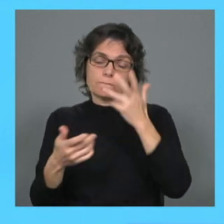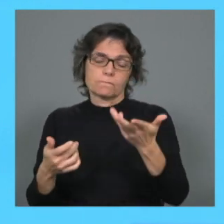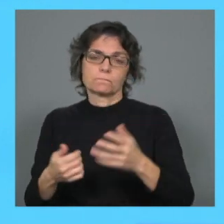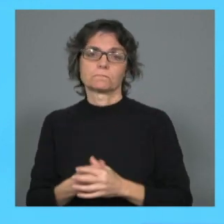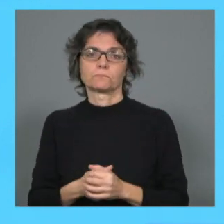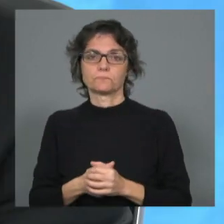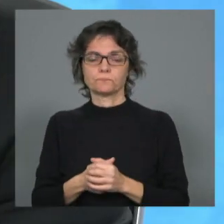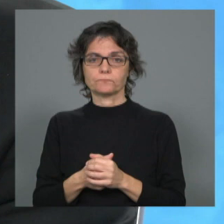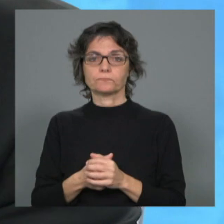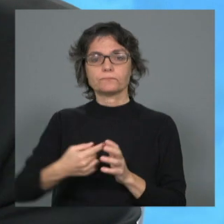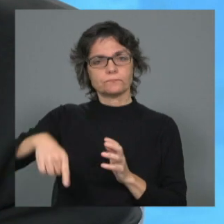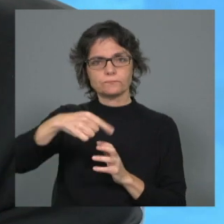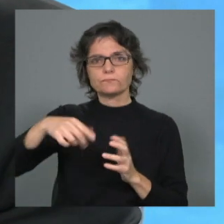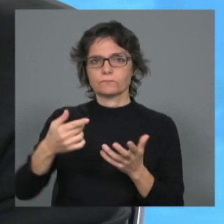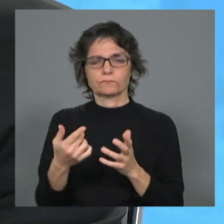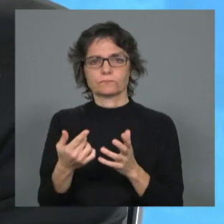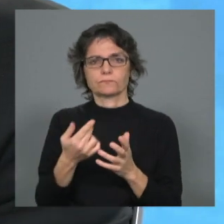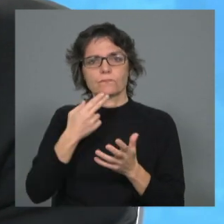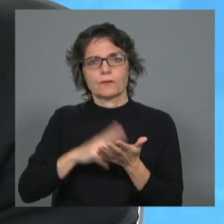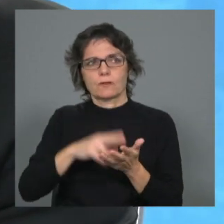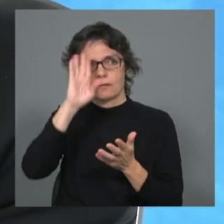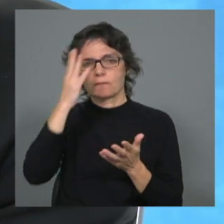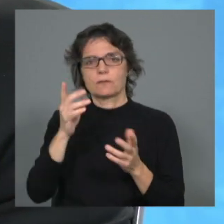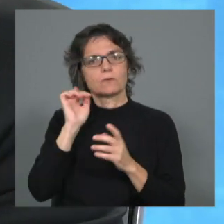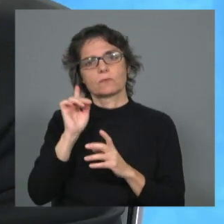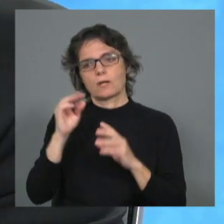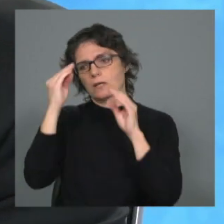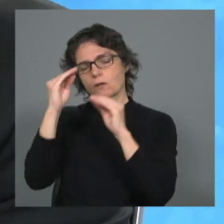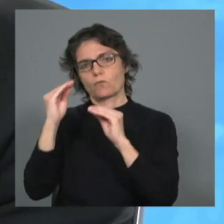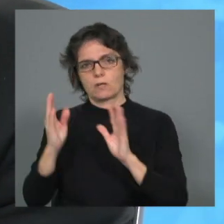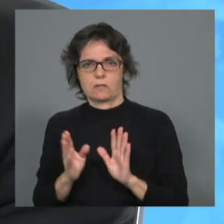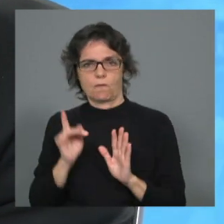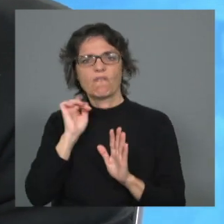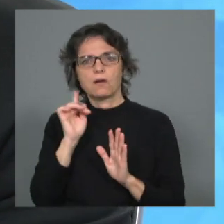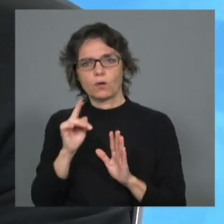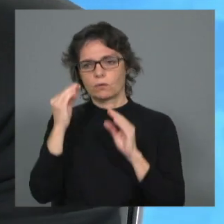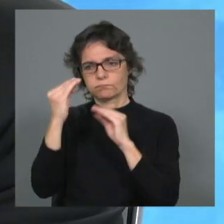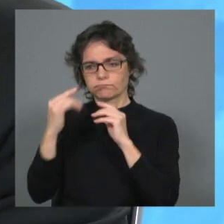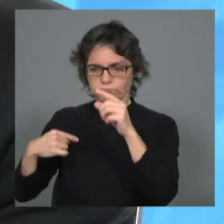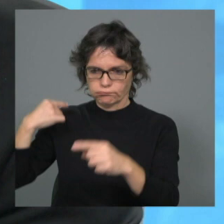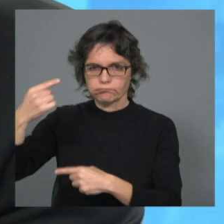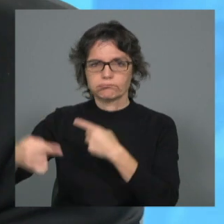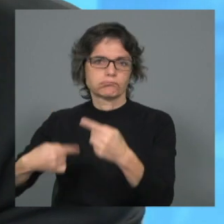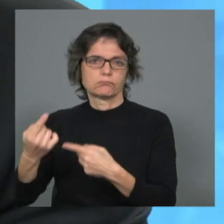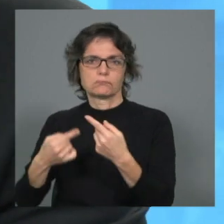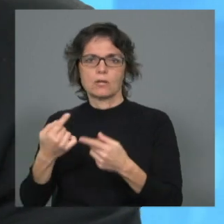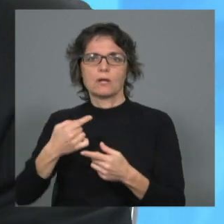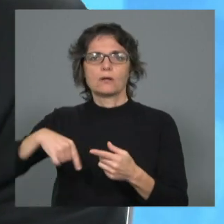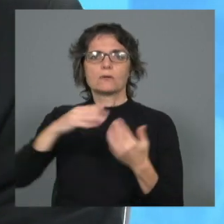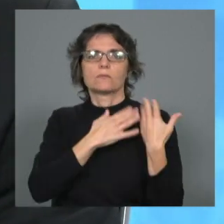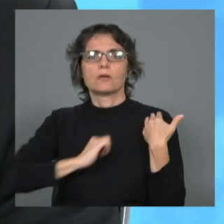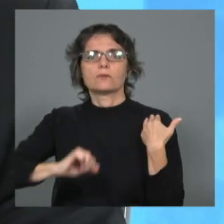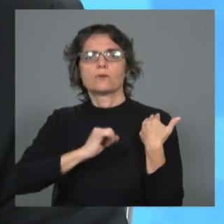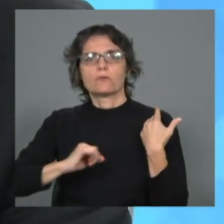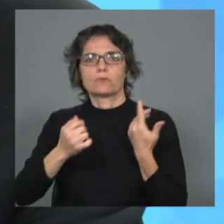prática desportiva? Nós temos essa noção de que a educação para os valores tem que ser repetitiva. Digamos, o